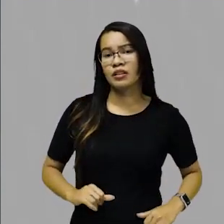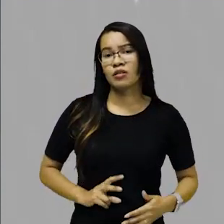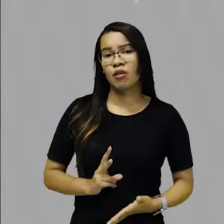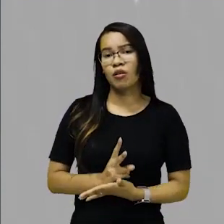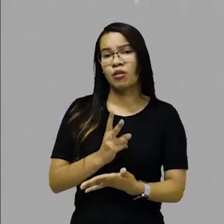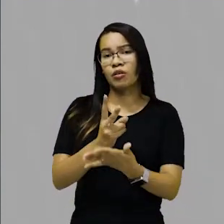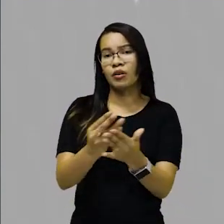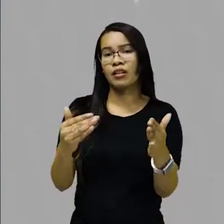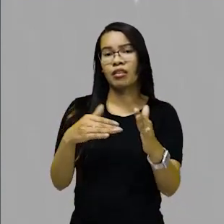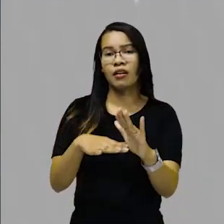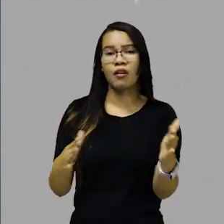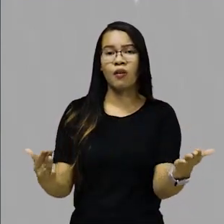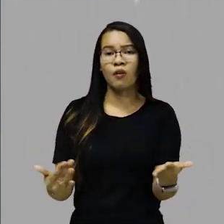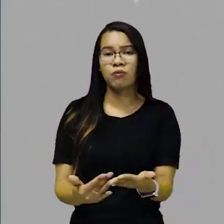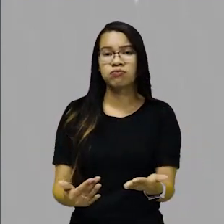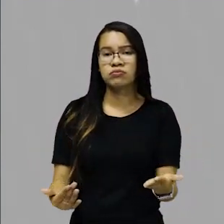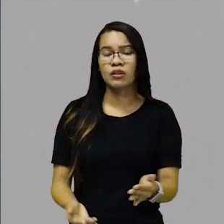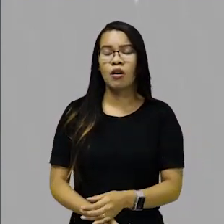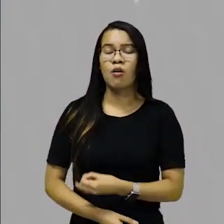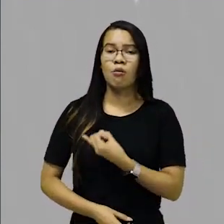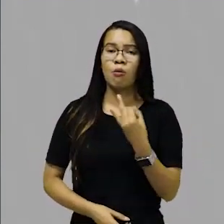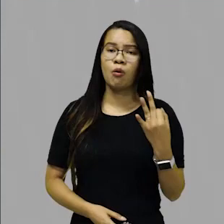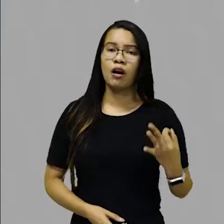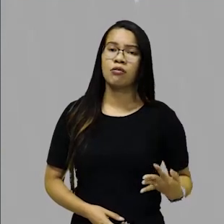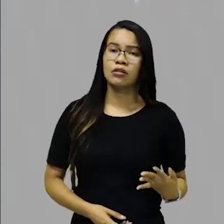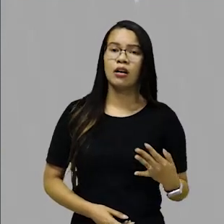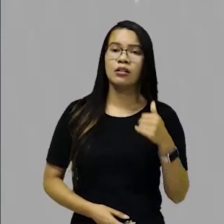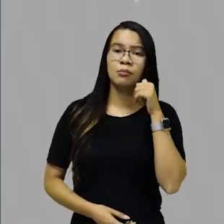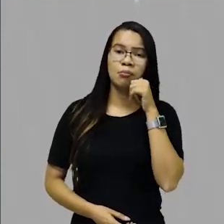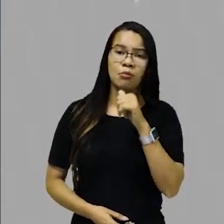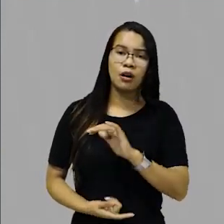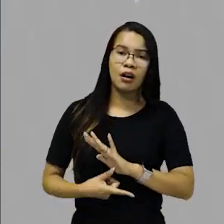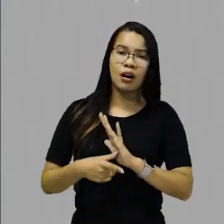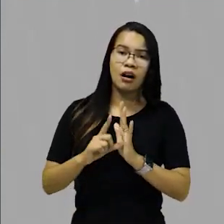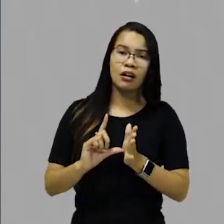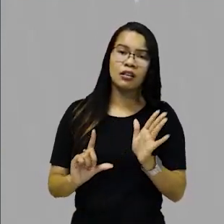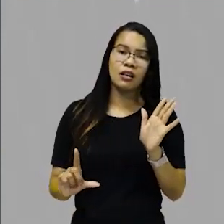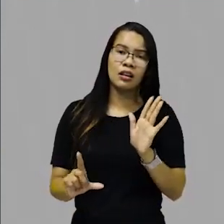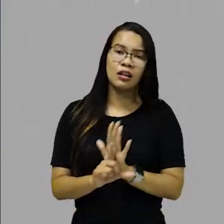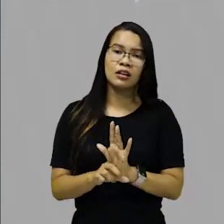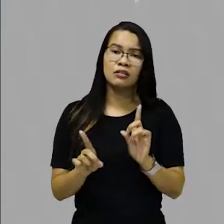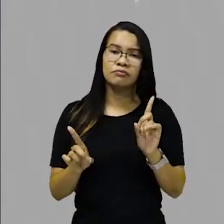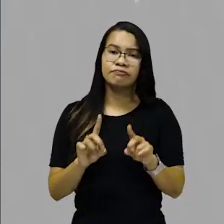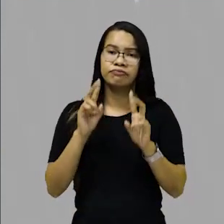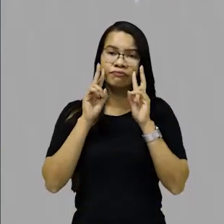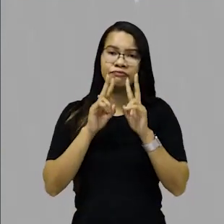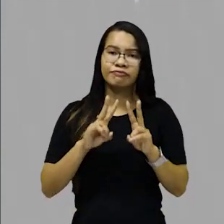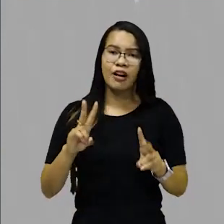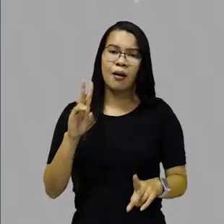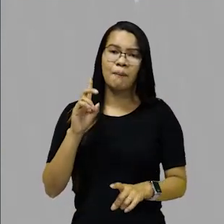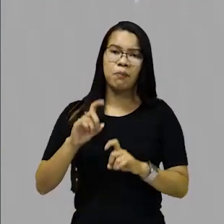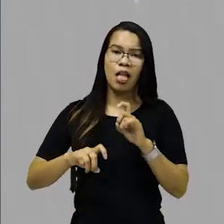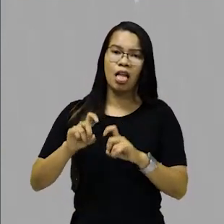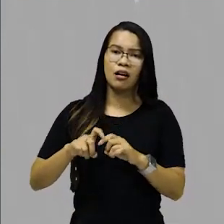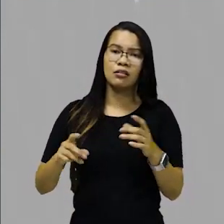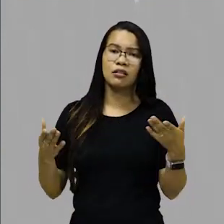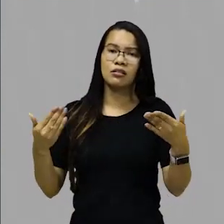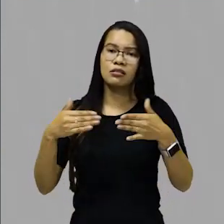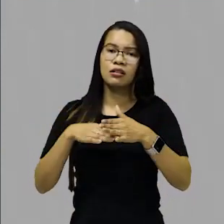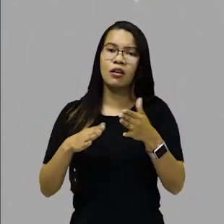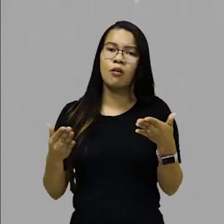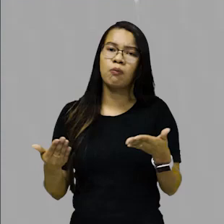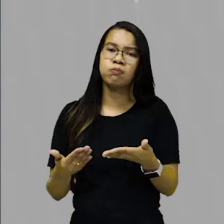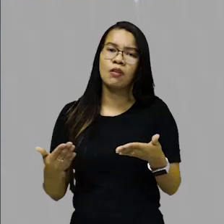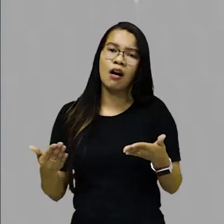sendo. Quantas mulheres, antes da Lei Maria da Penha, não foram assediadas? E continuam sendo.